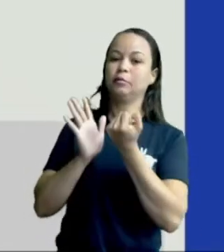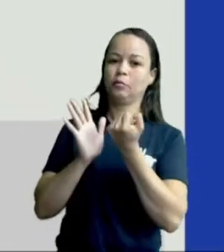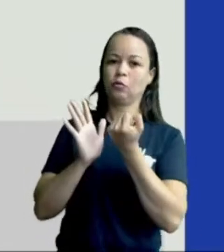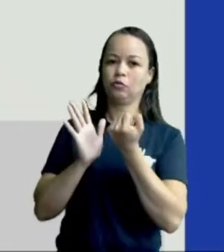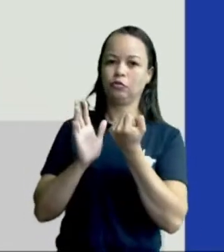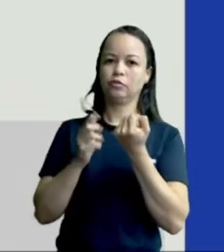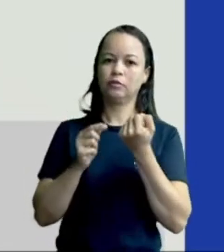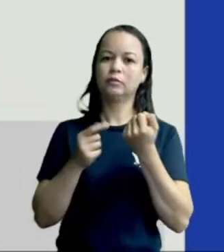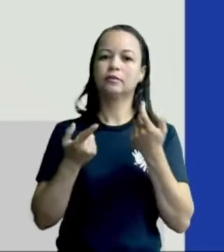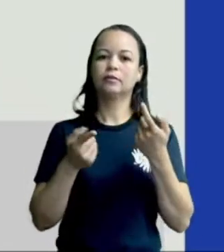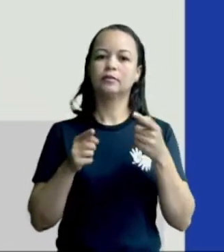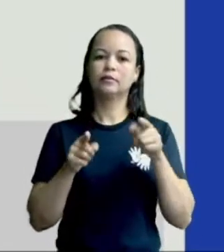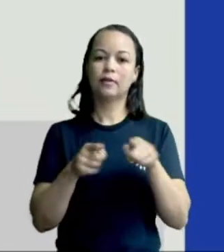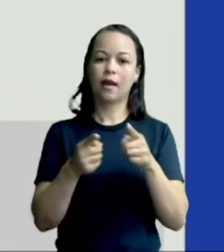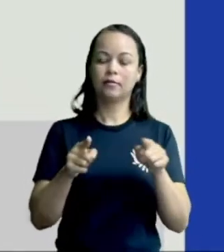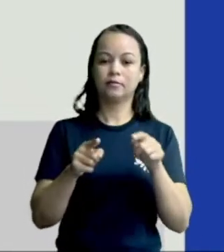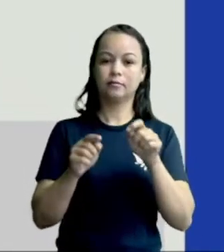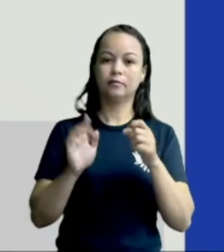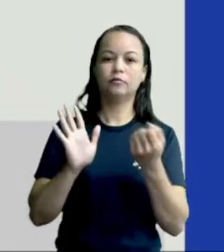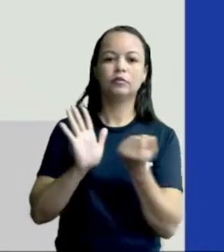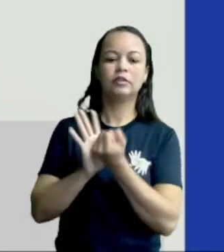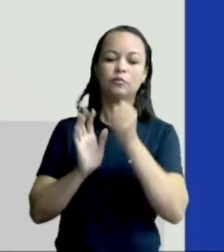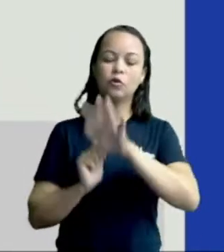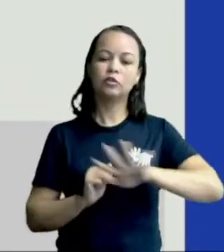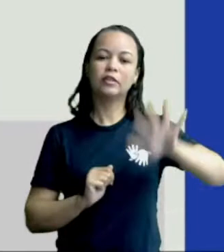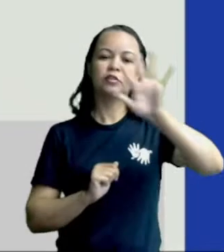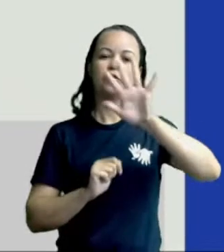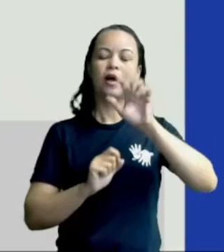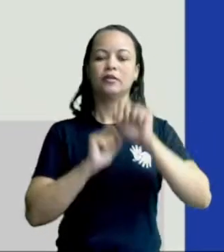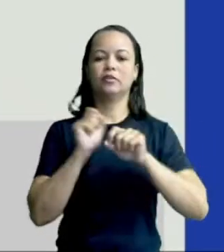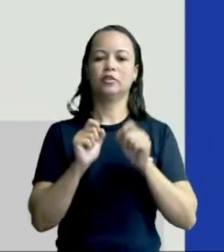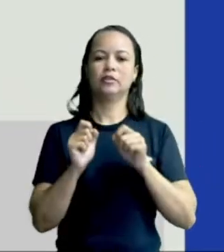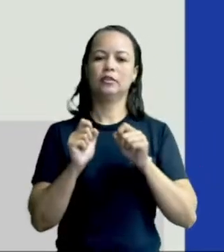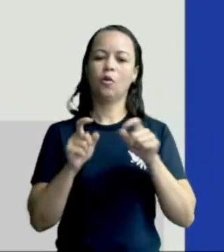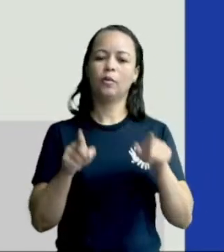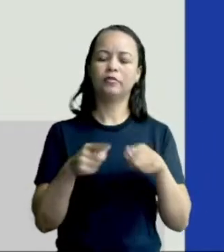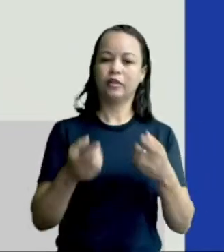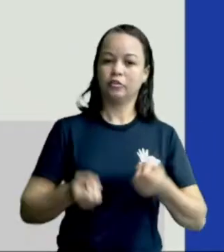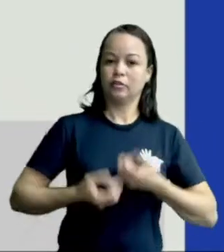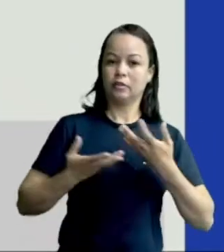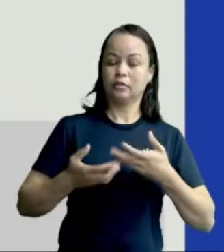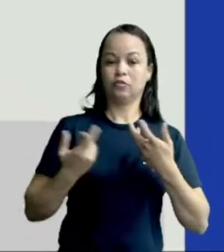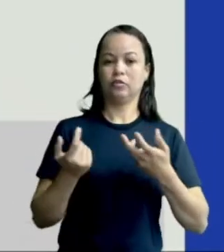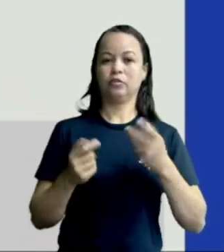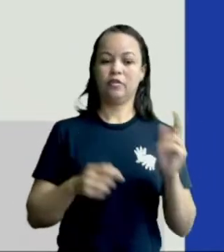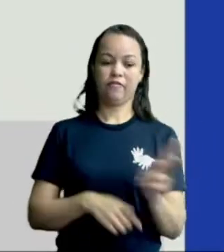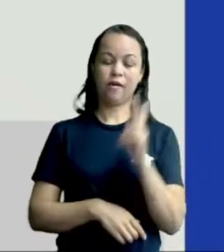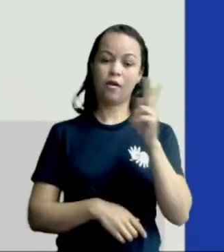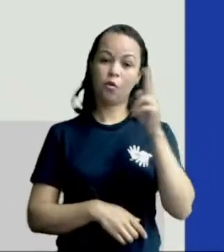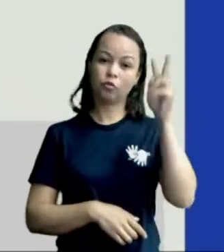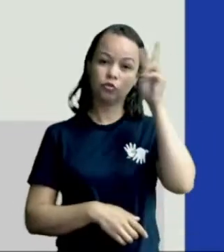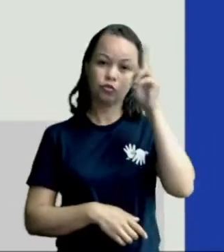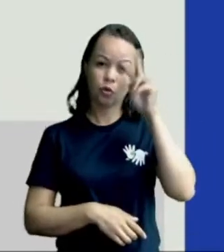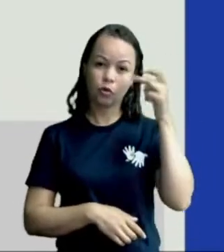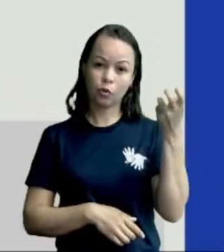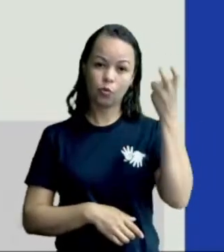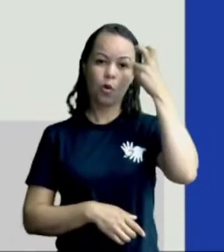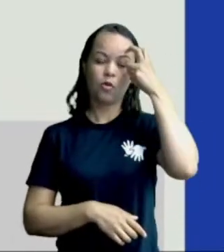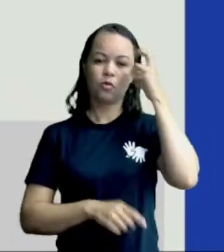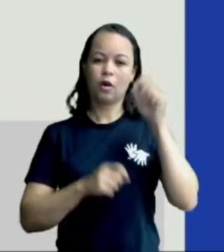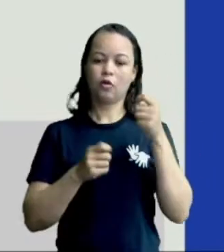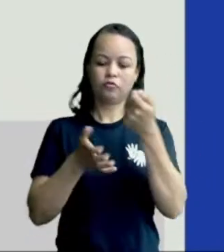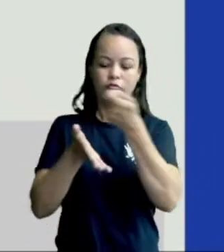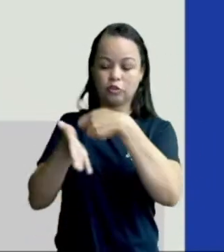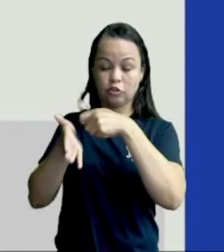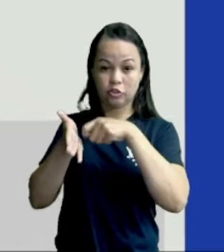A gente viu os símbolos nacionais, que são manifestações de valor histórico e cultural expresso de forma